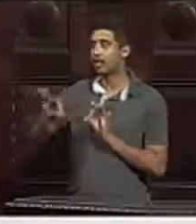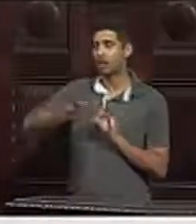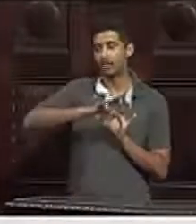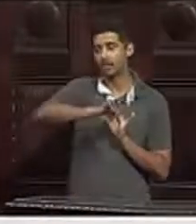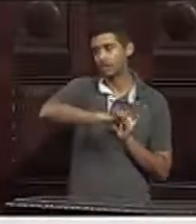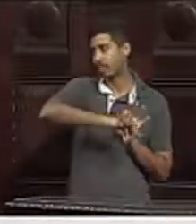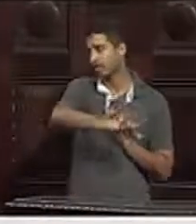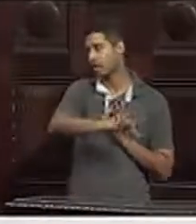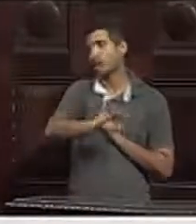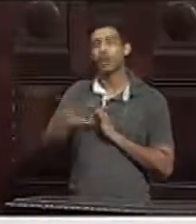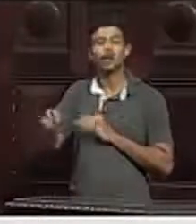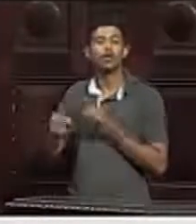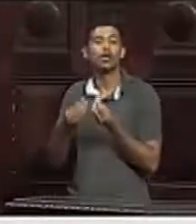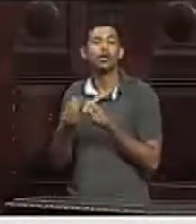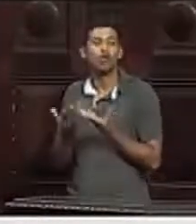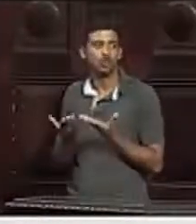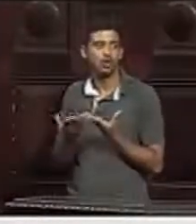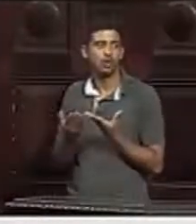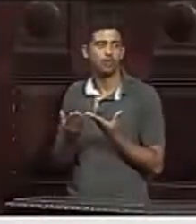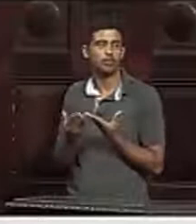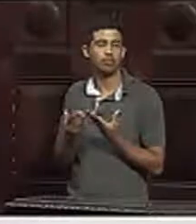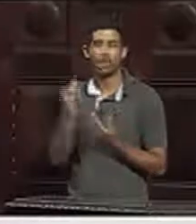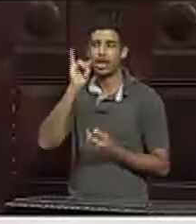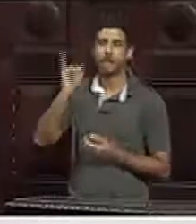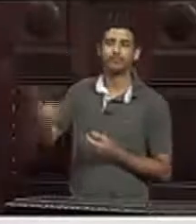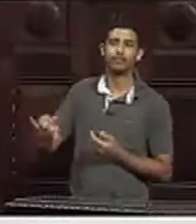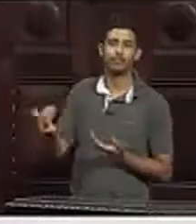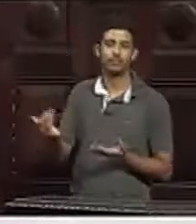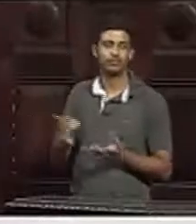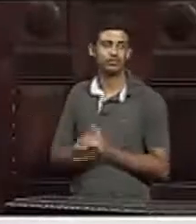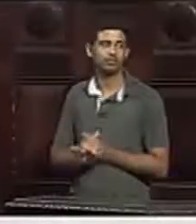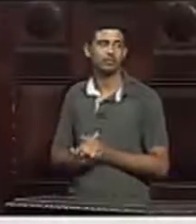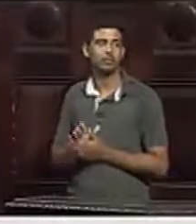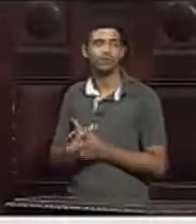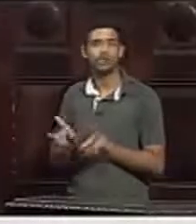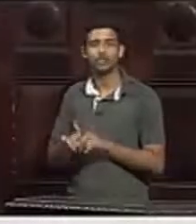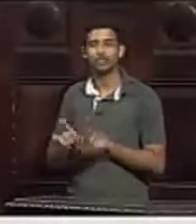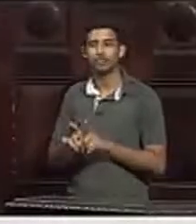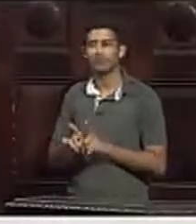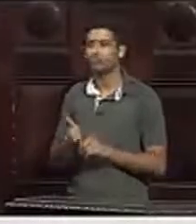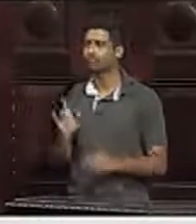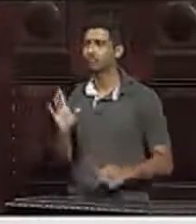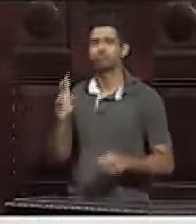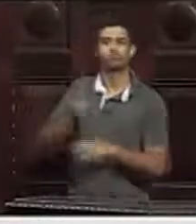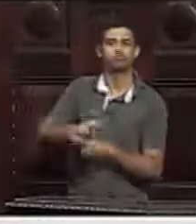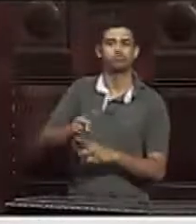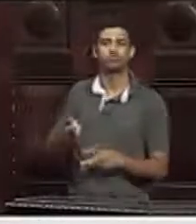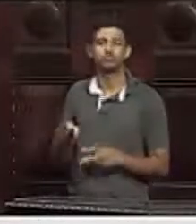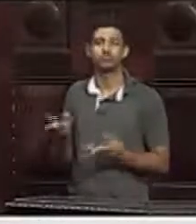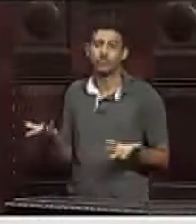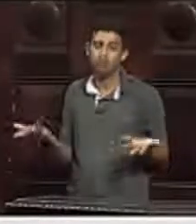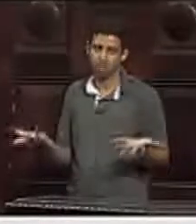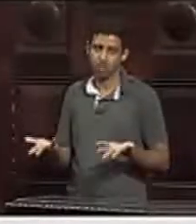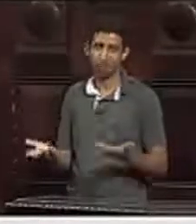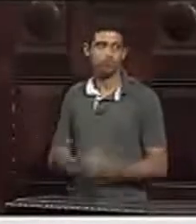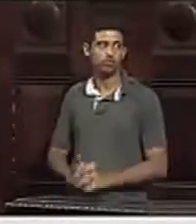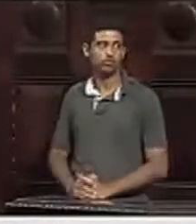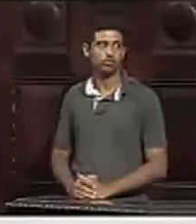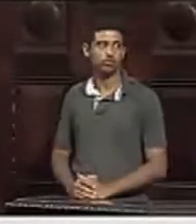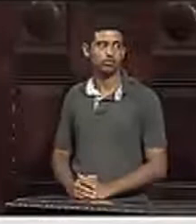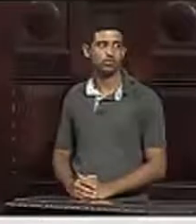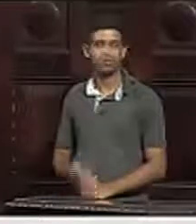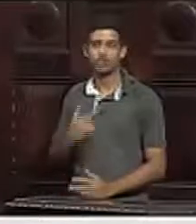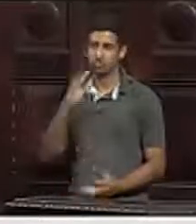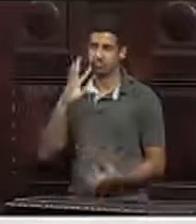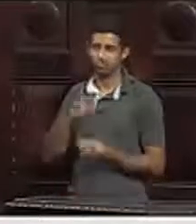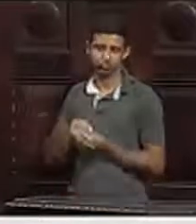fazendo ao mesmo tempo a prevenção e, obviamente, a repressão. Então, hoje, eu vou encerrar